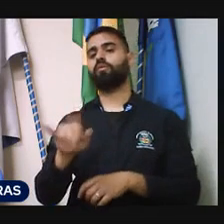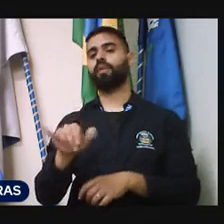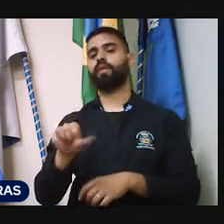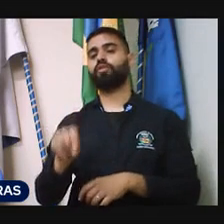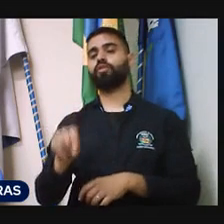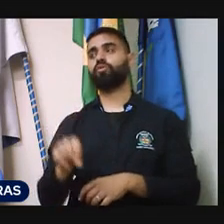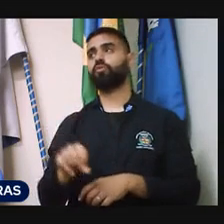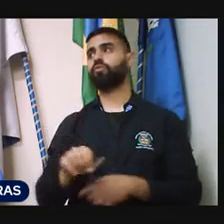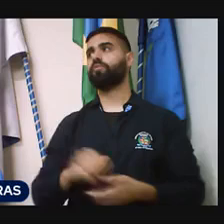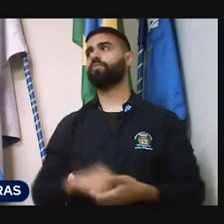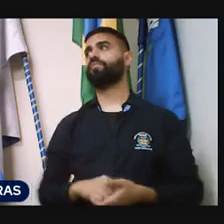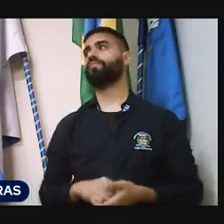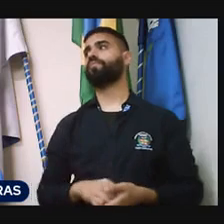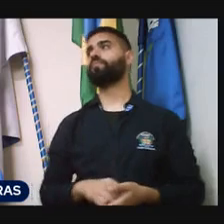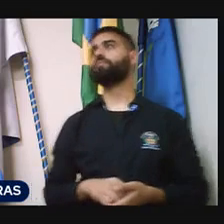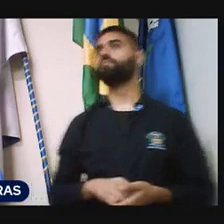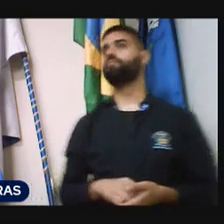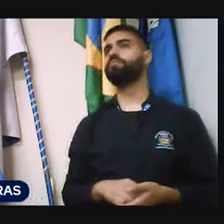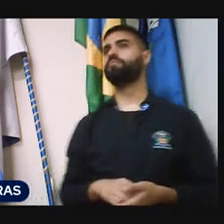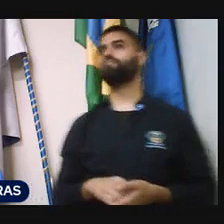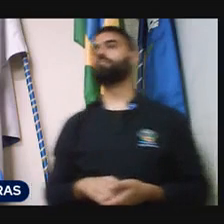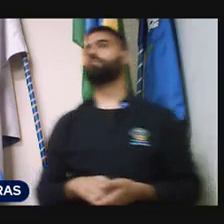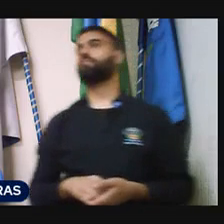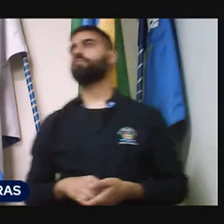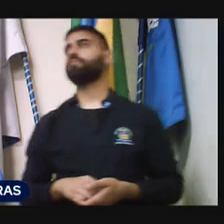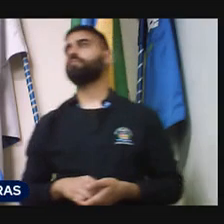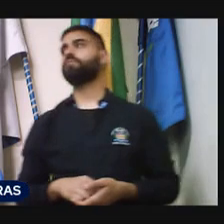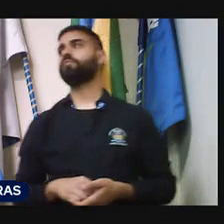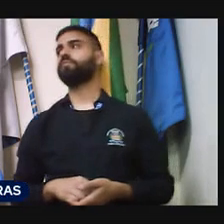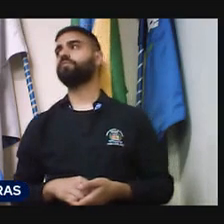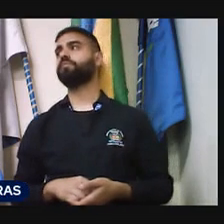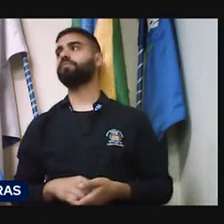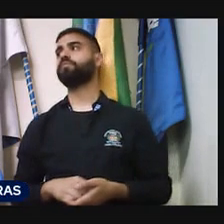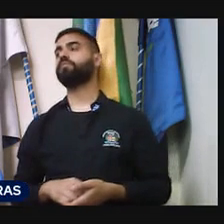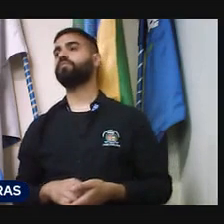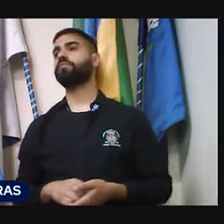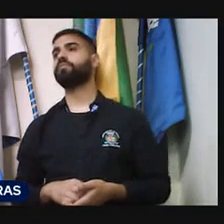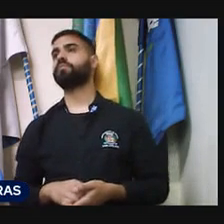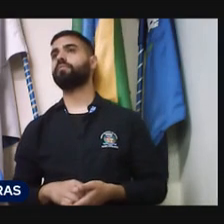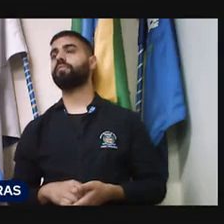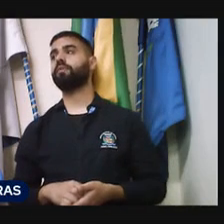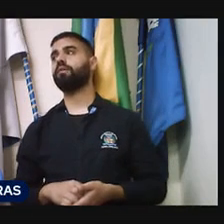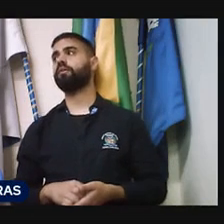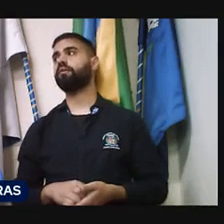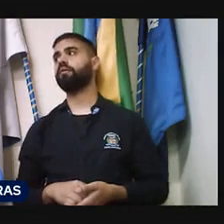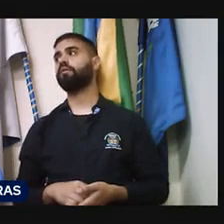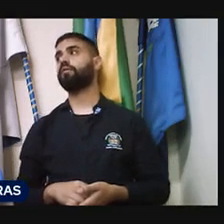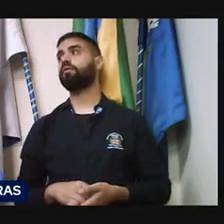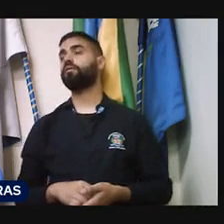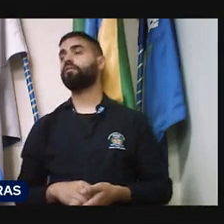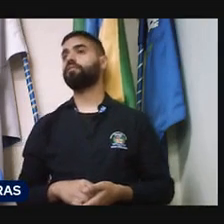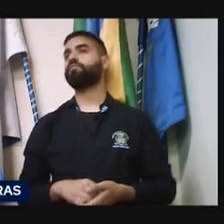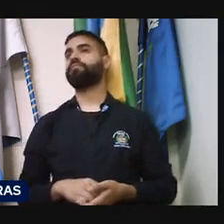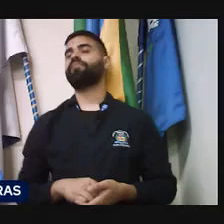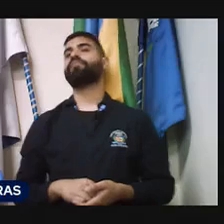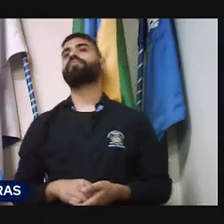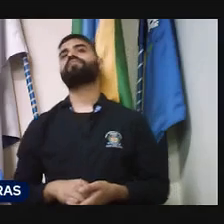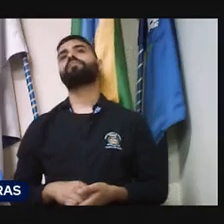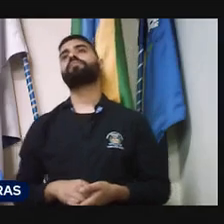e a Marinha hoje Oi e o nosso Baluarte médico